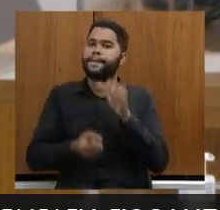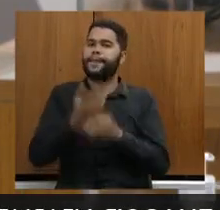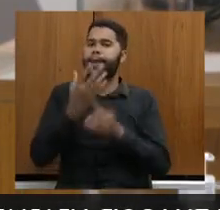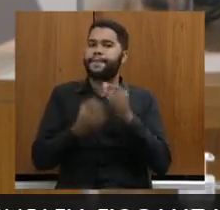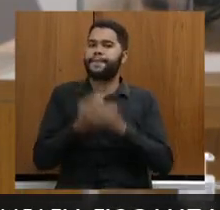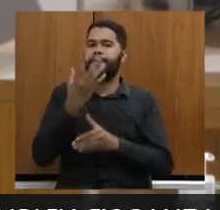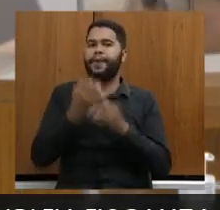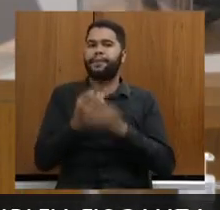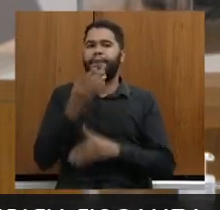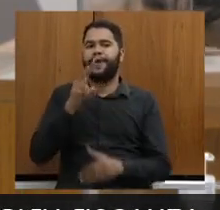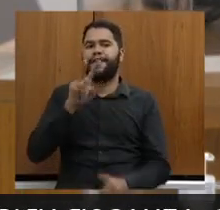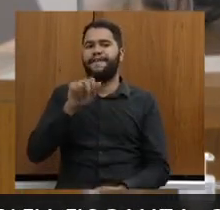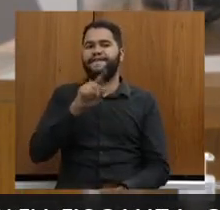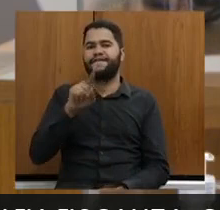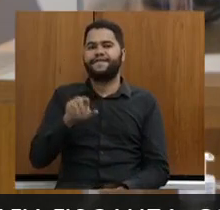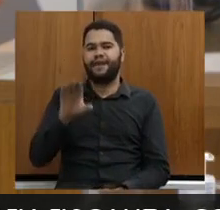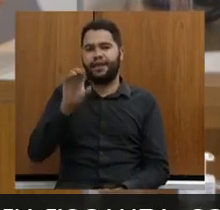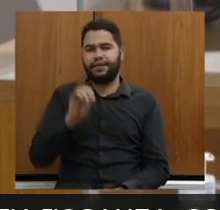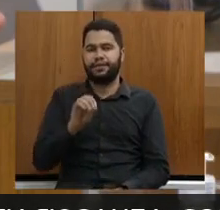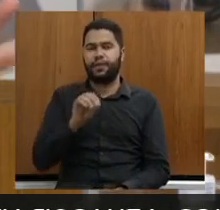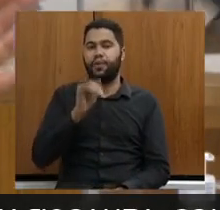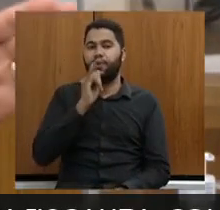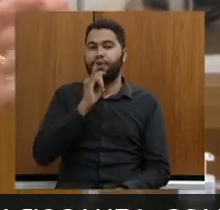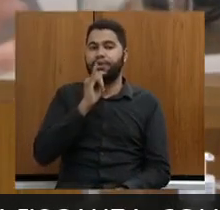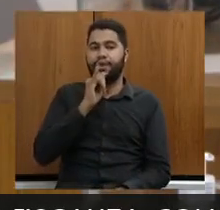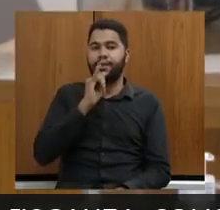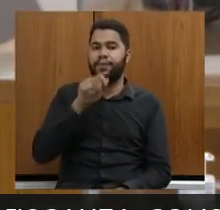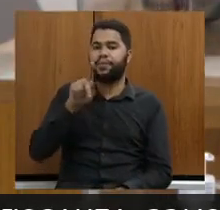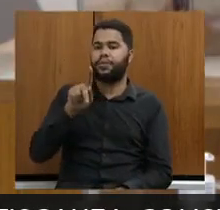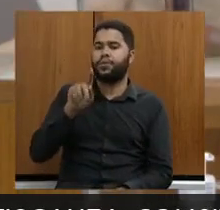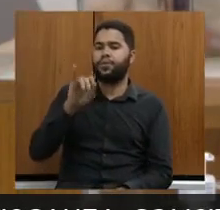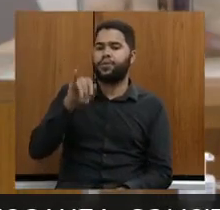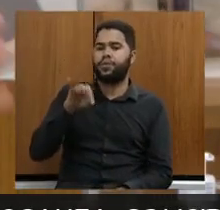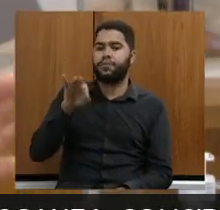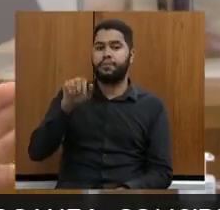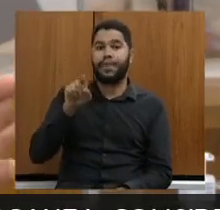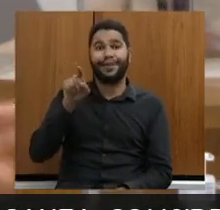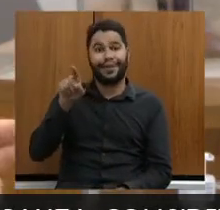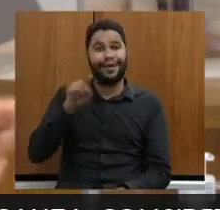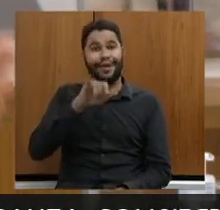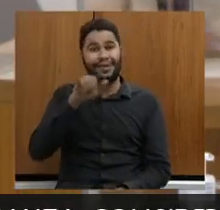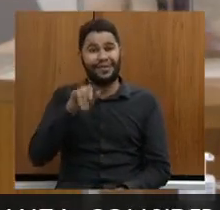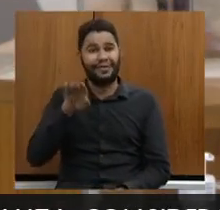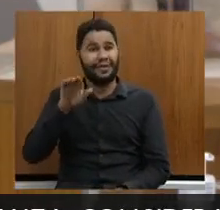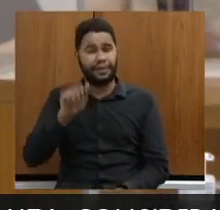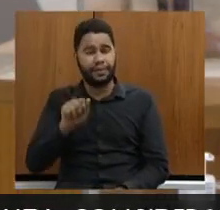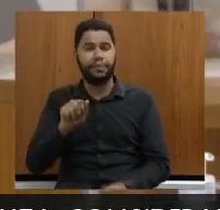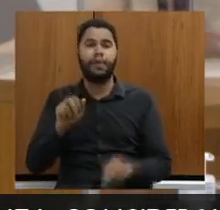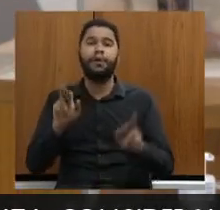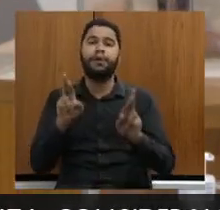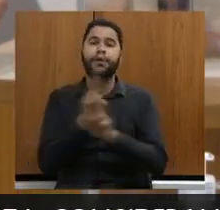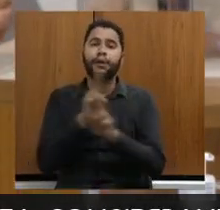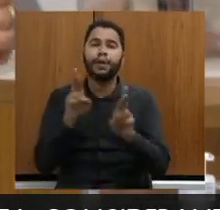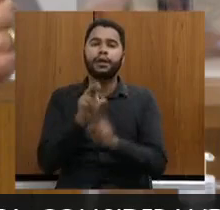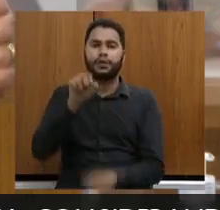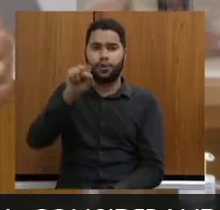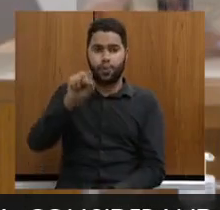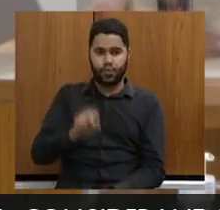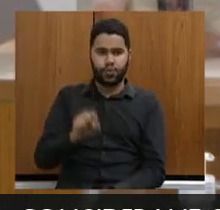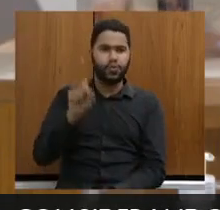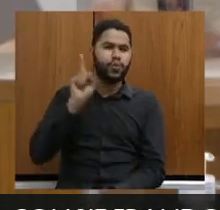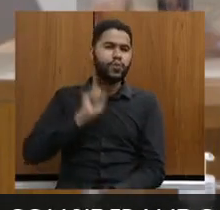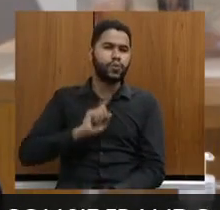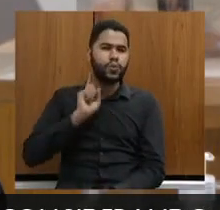produção tivesse vazão o exemplo do Pimenta lá do Jaíba e eu tô trazendo para chorar uma relação do Sul de